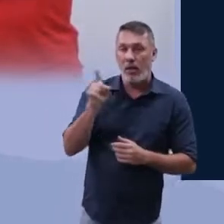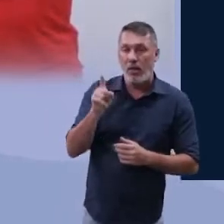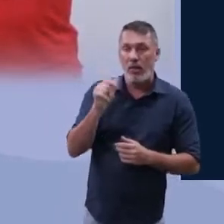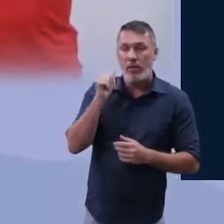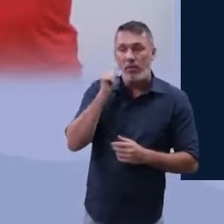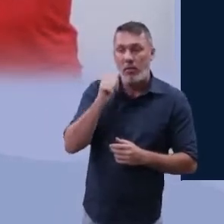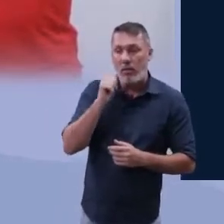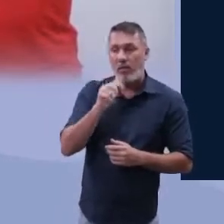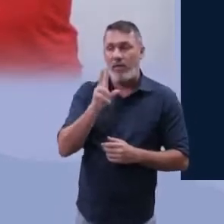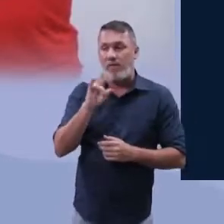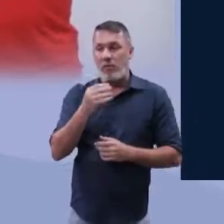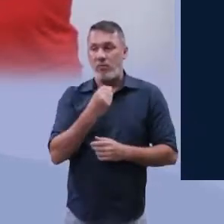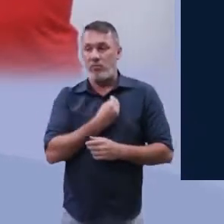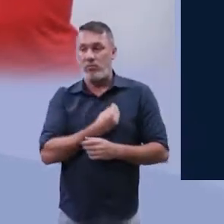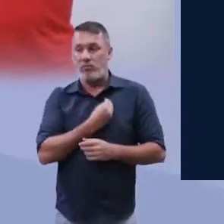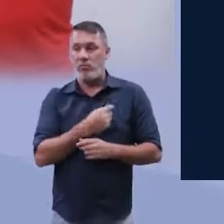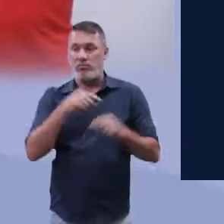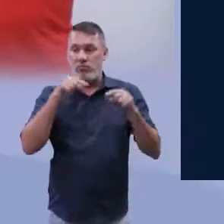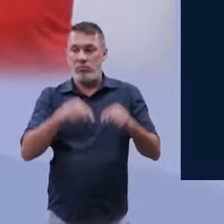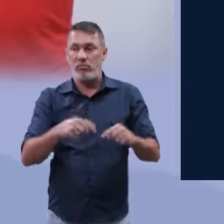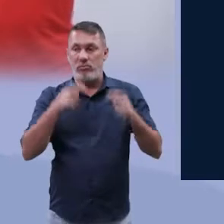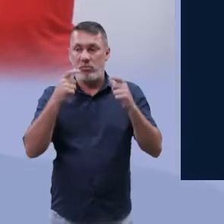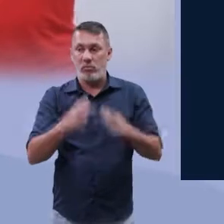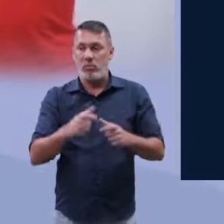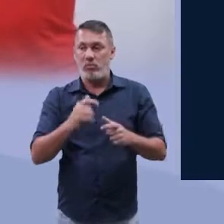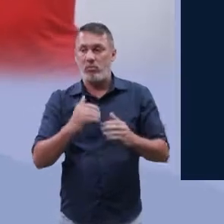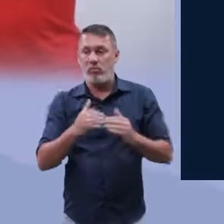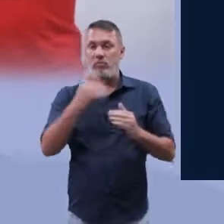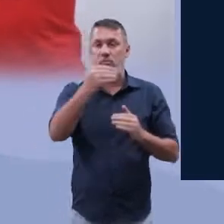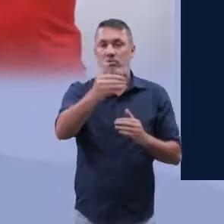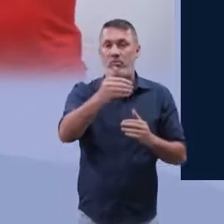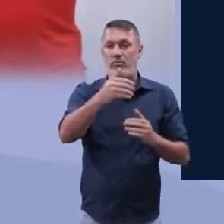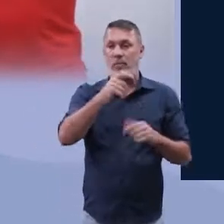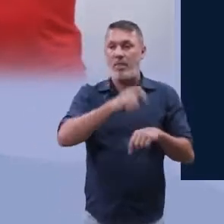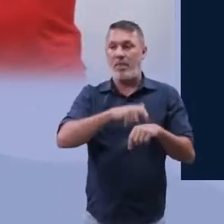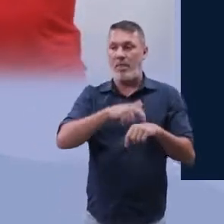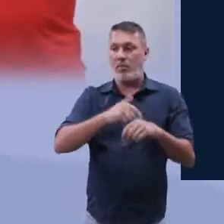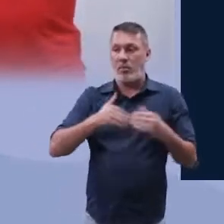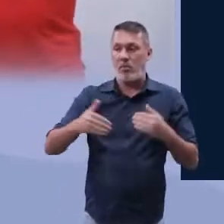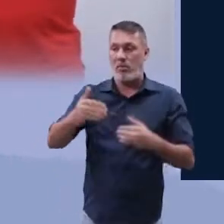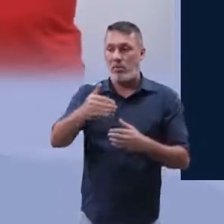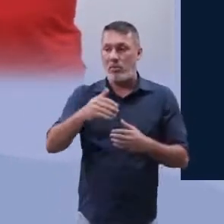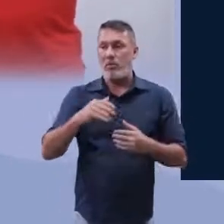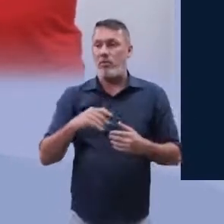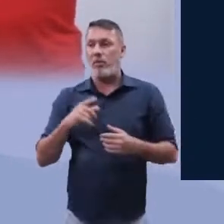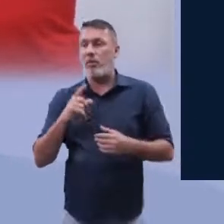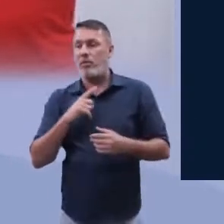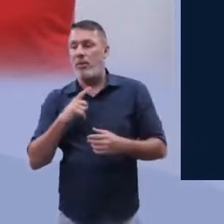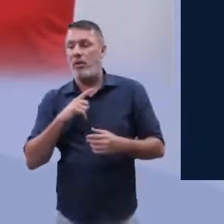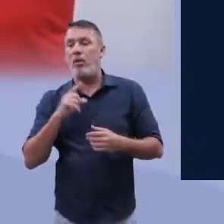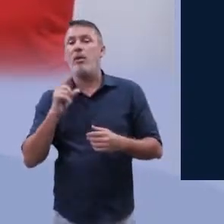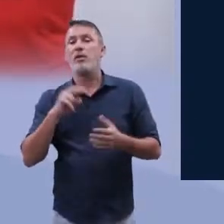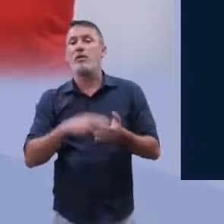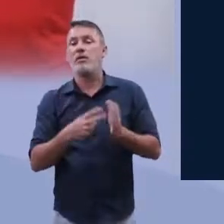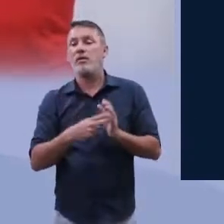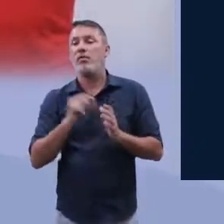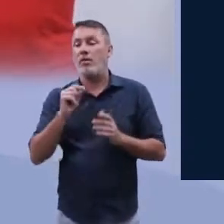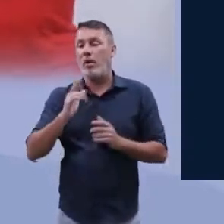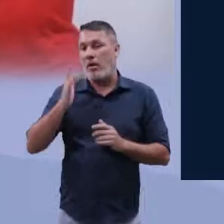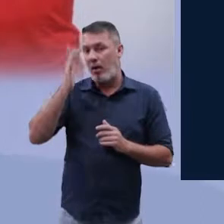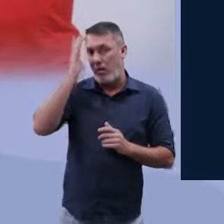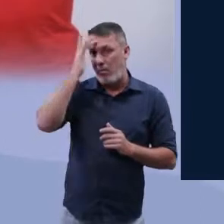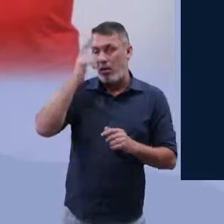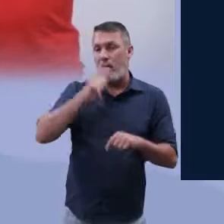ela vai estar lendo o livro dela amanhã. Então, she's going to be reading her book tomorrow. Quer dizer que